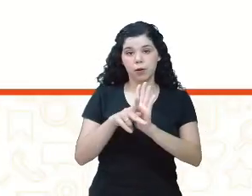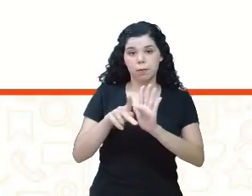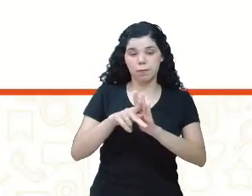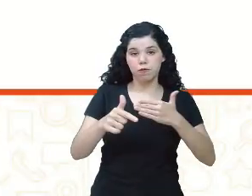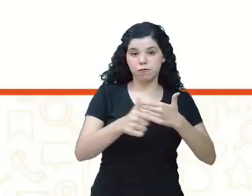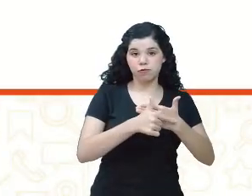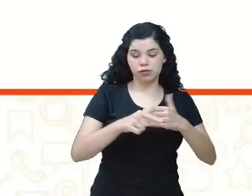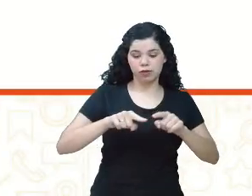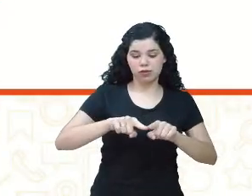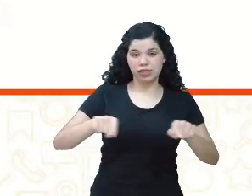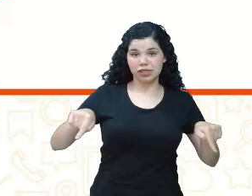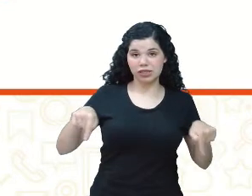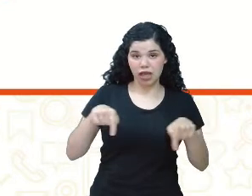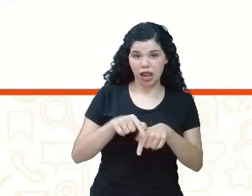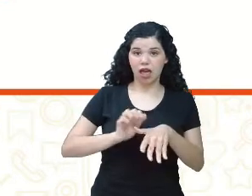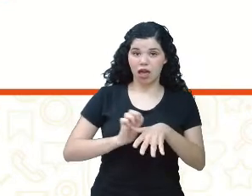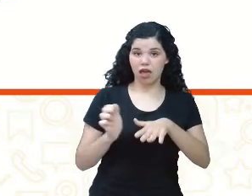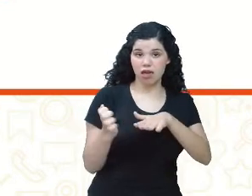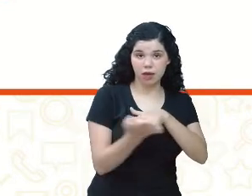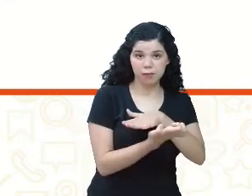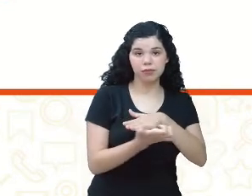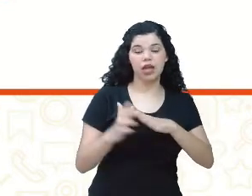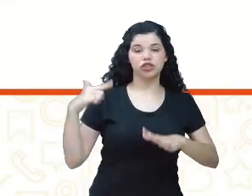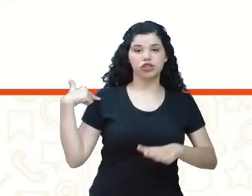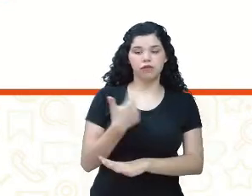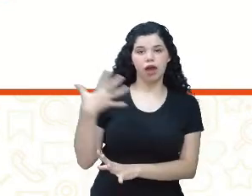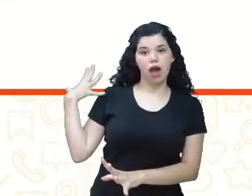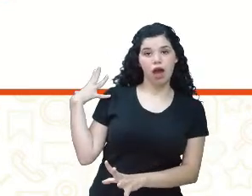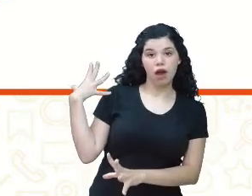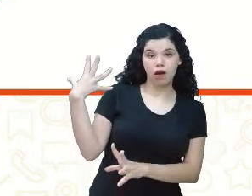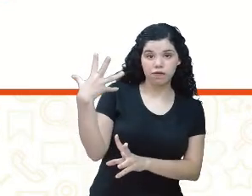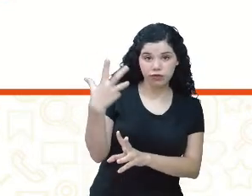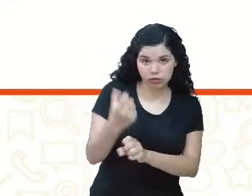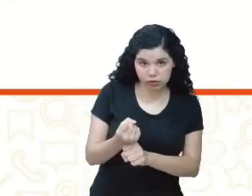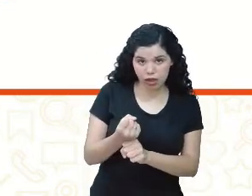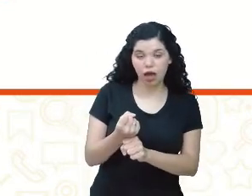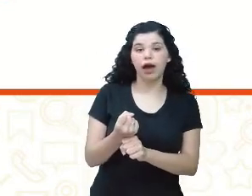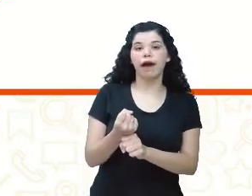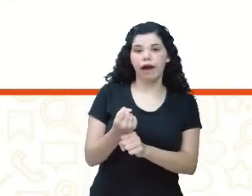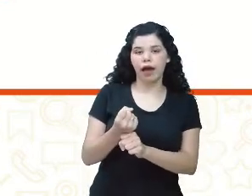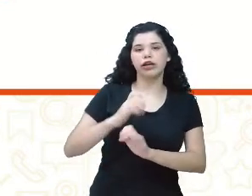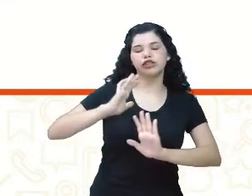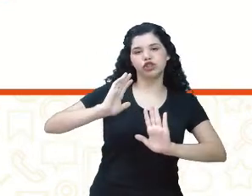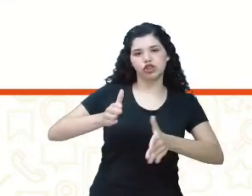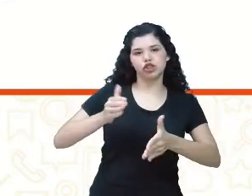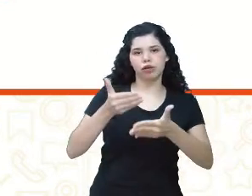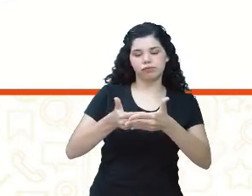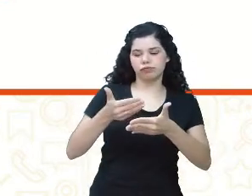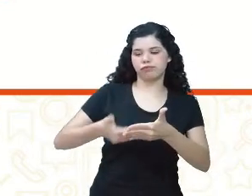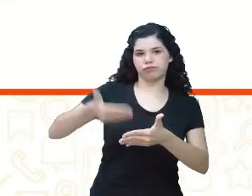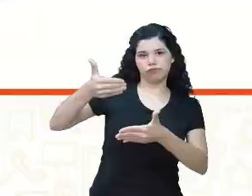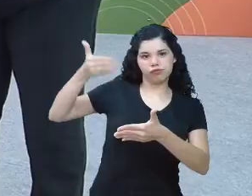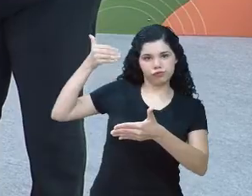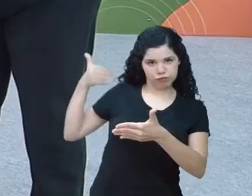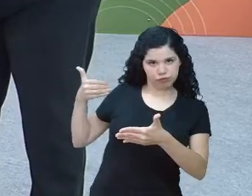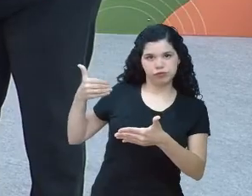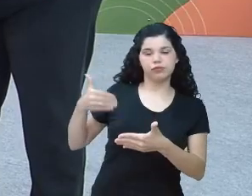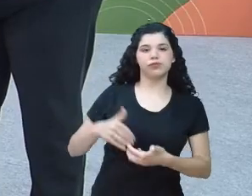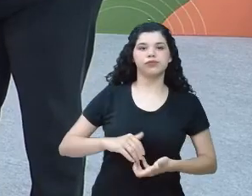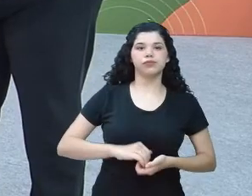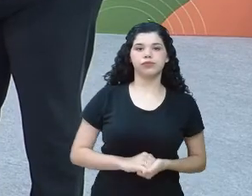AEE, nós vamos fazer uma retomada do que a gente viu durante os 2 últimos